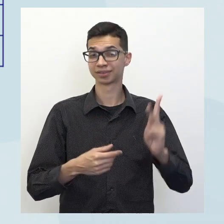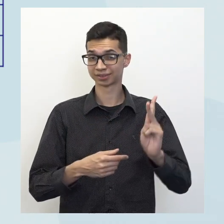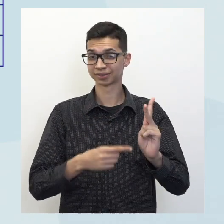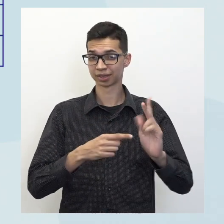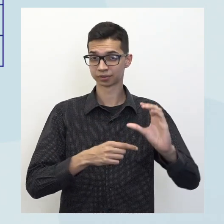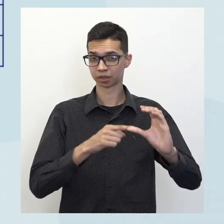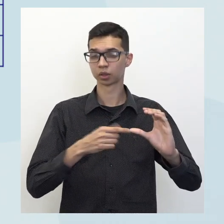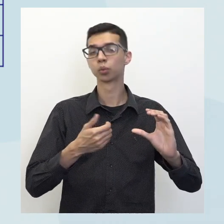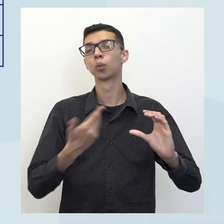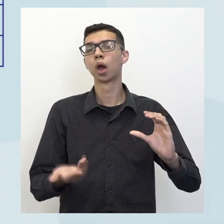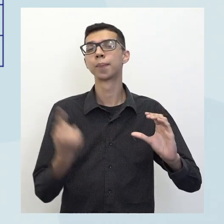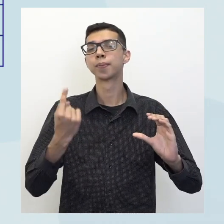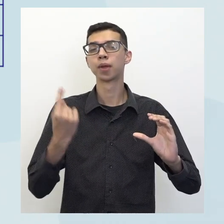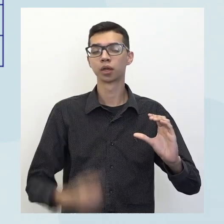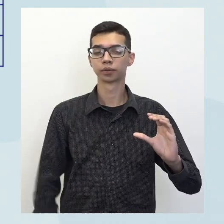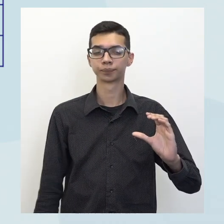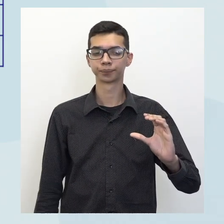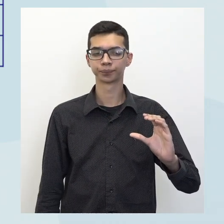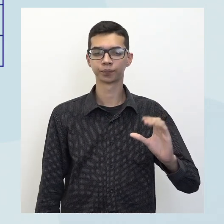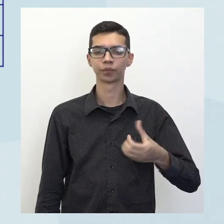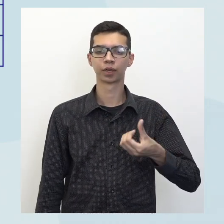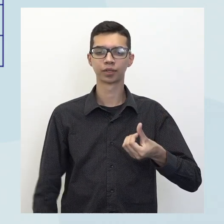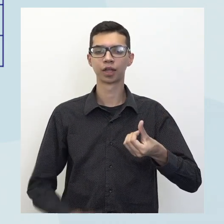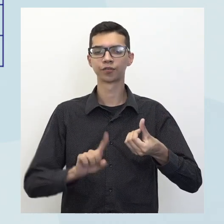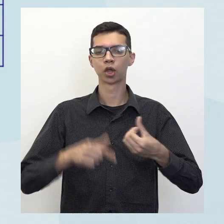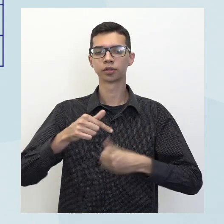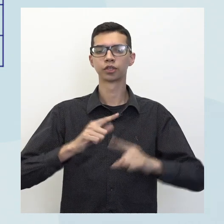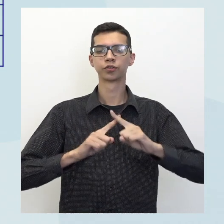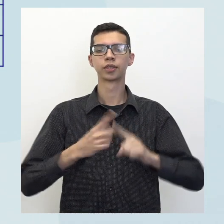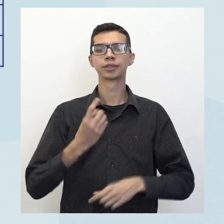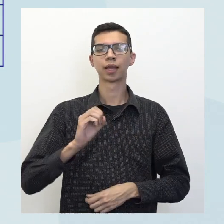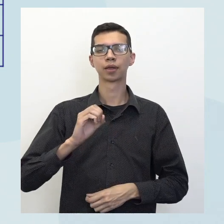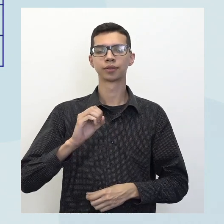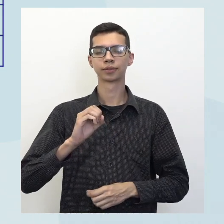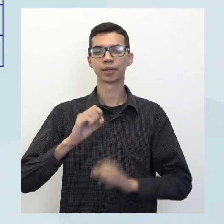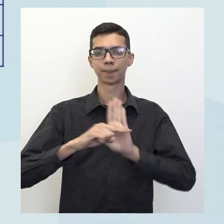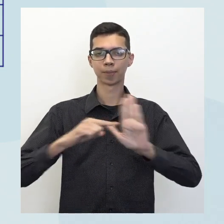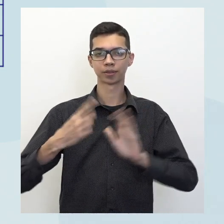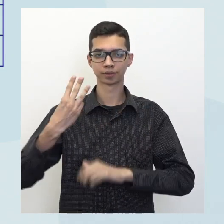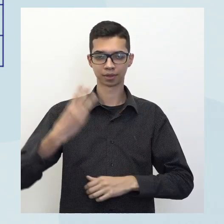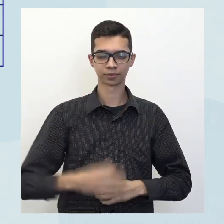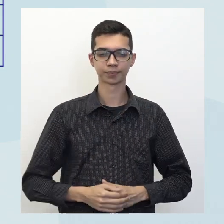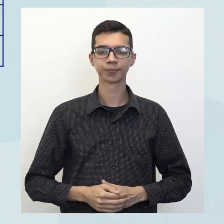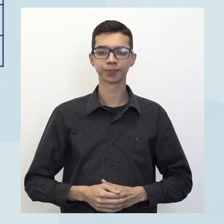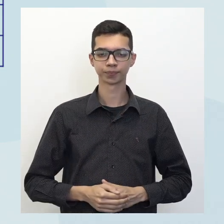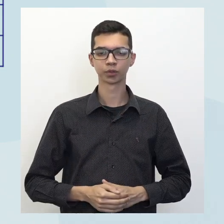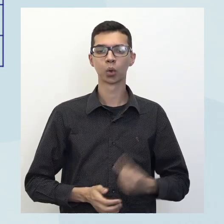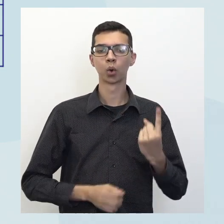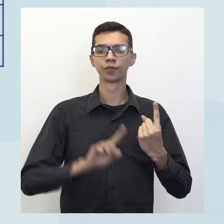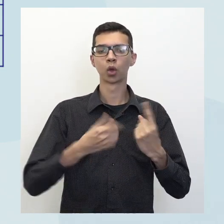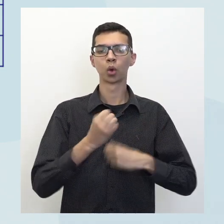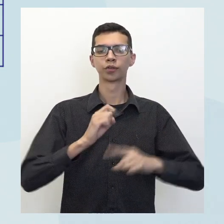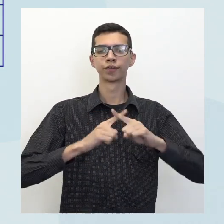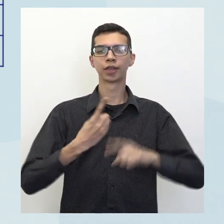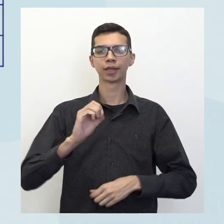menos 3. Na segunda? 1,8 vezes 10 a menos 4. E a terceira?